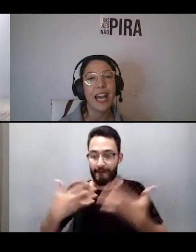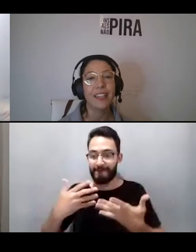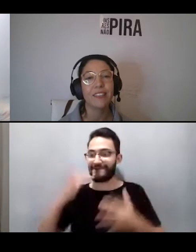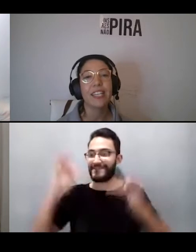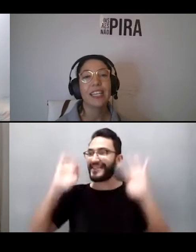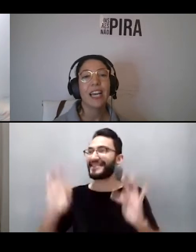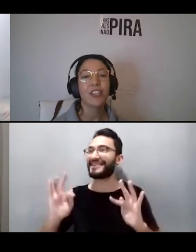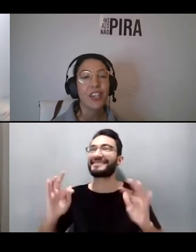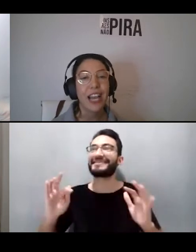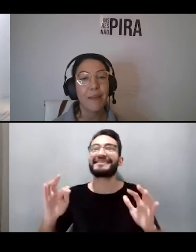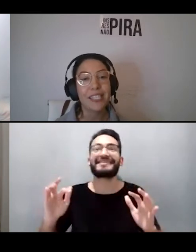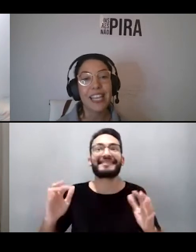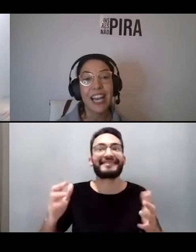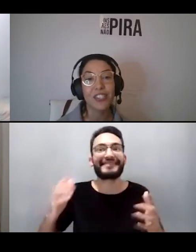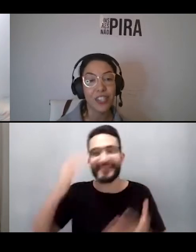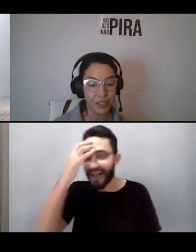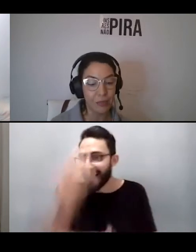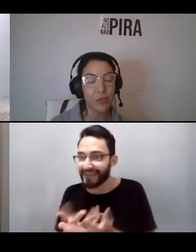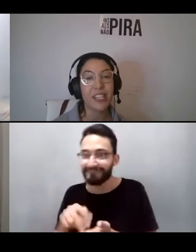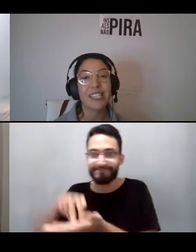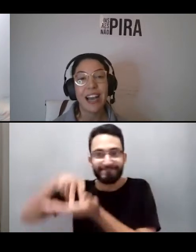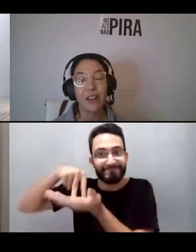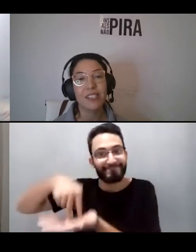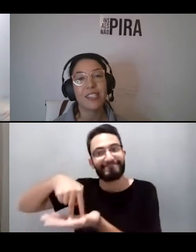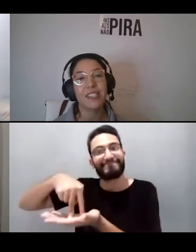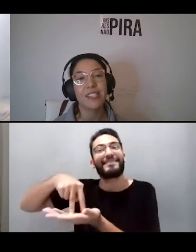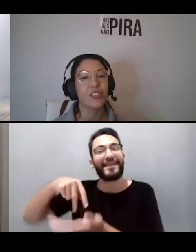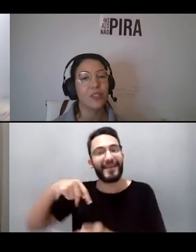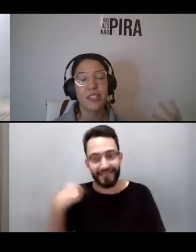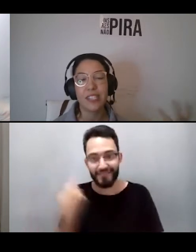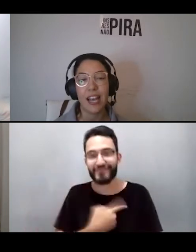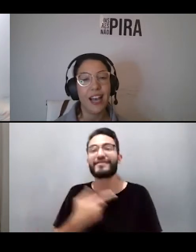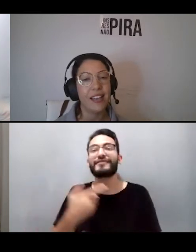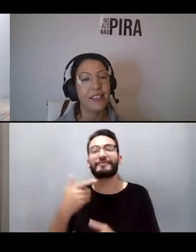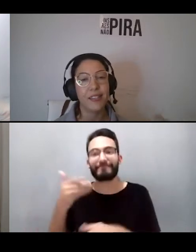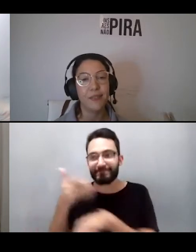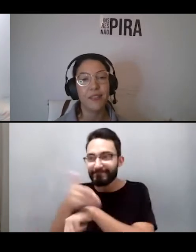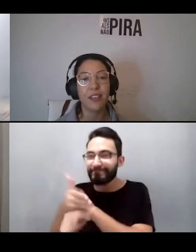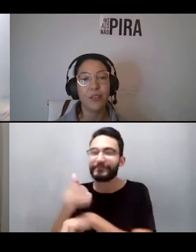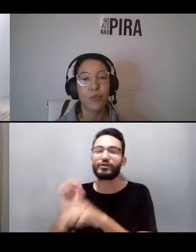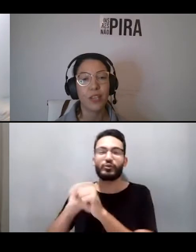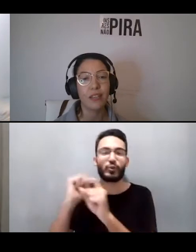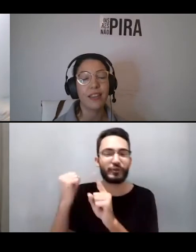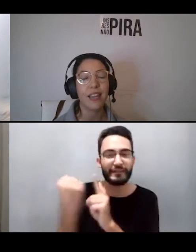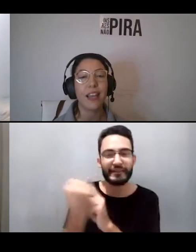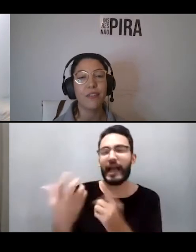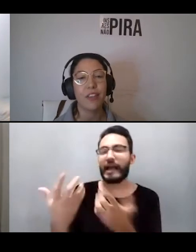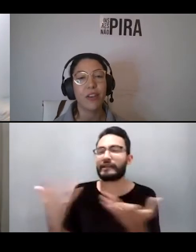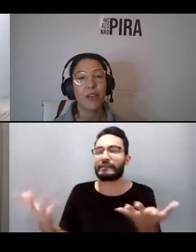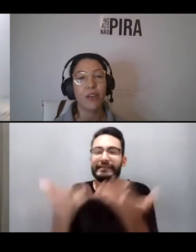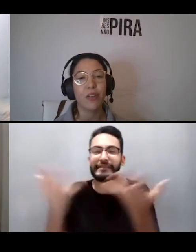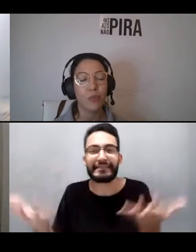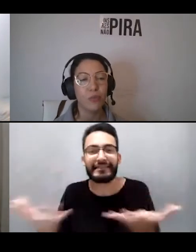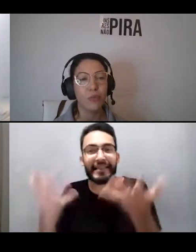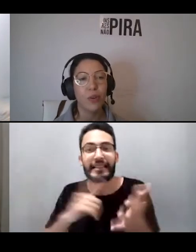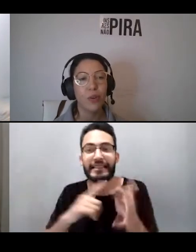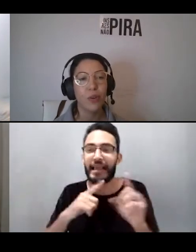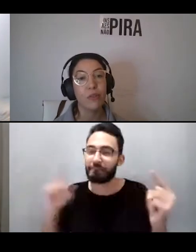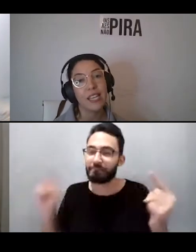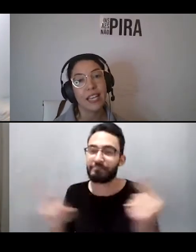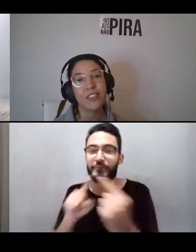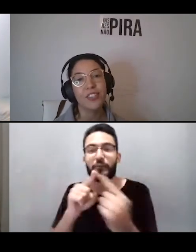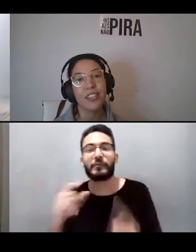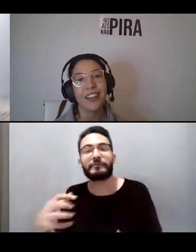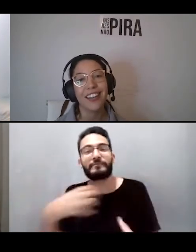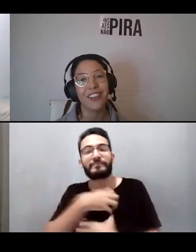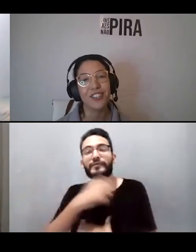confiante, inspirado. A gente acaba se engajando em muitas causas, seja sociais, enfim, o que tem a ver aí com o